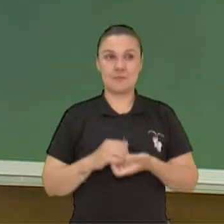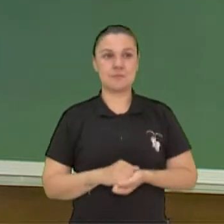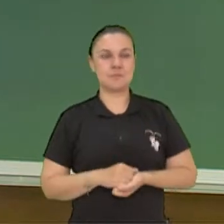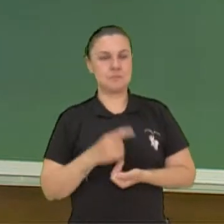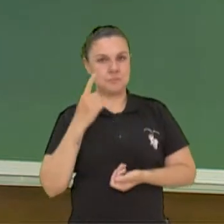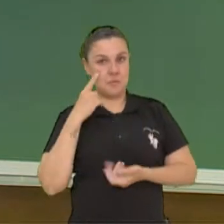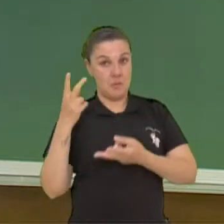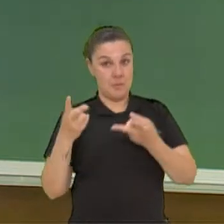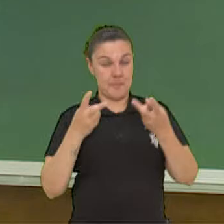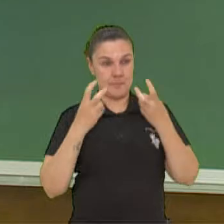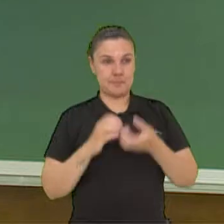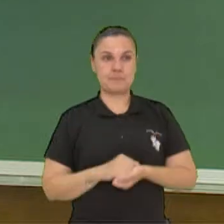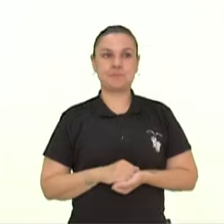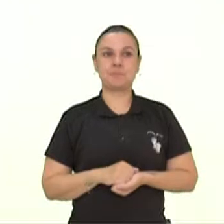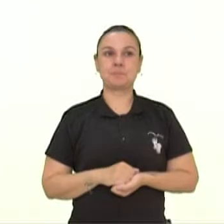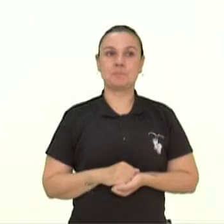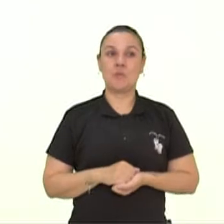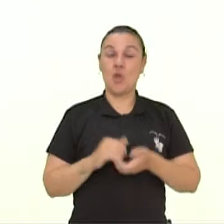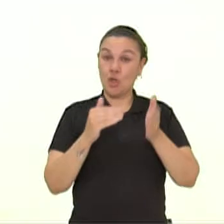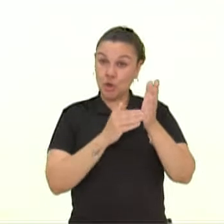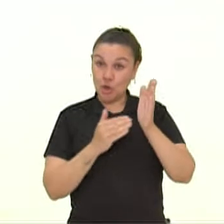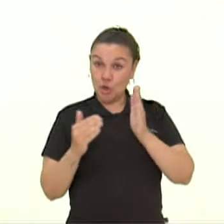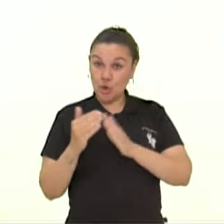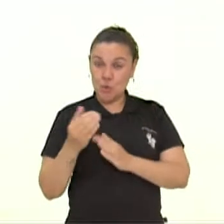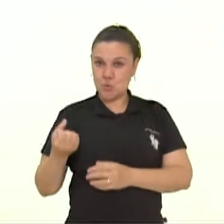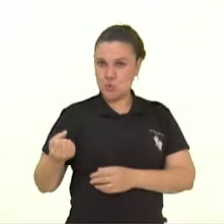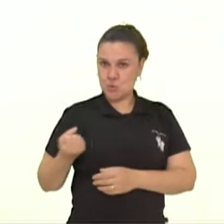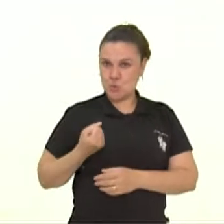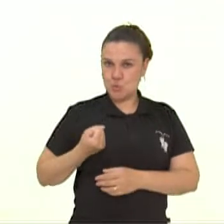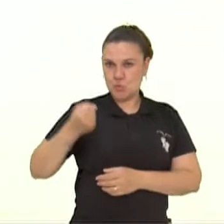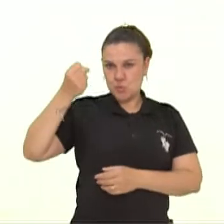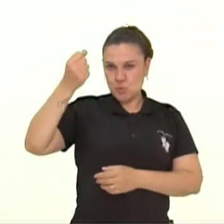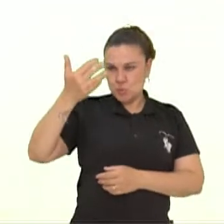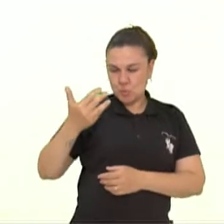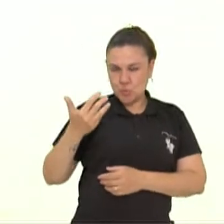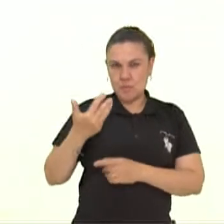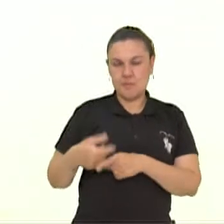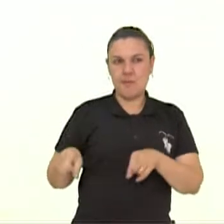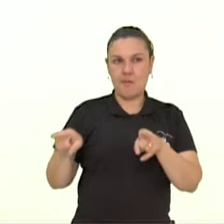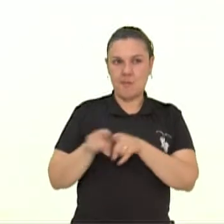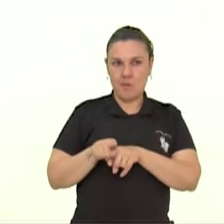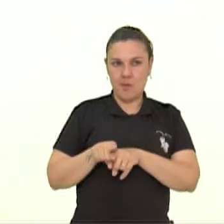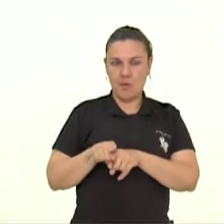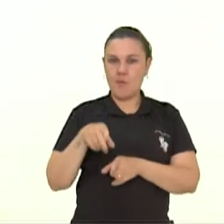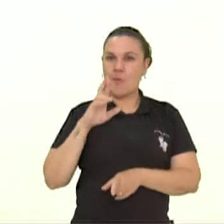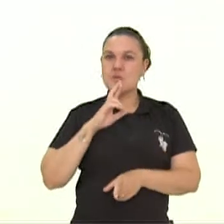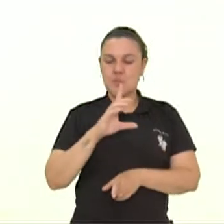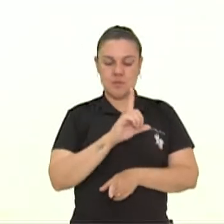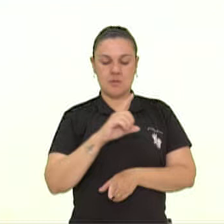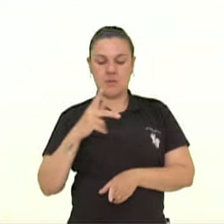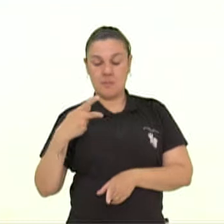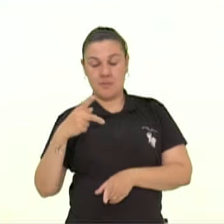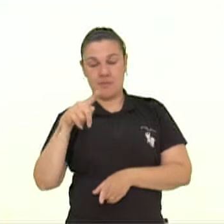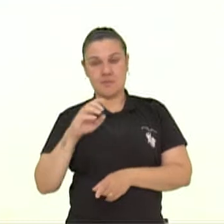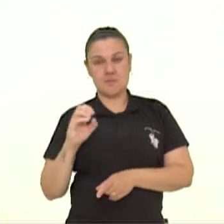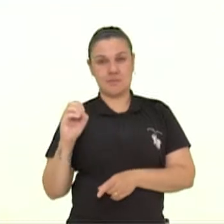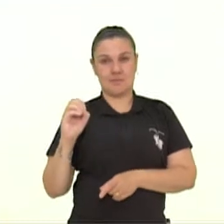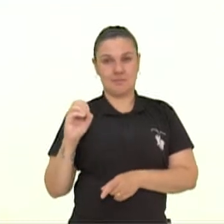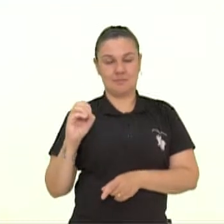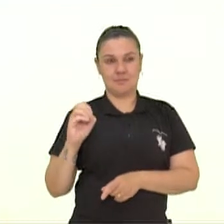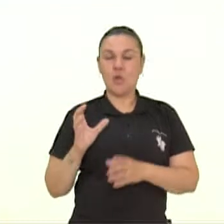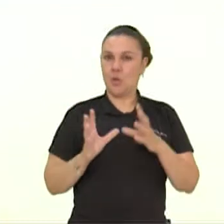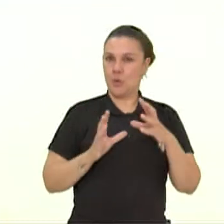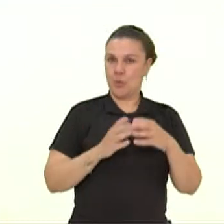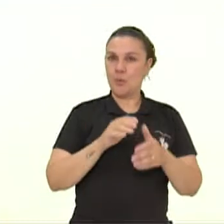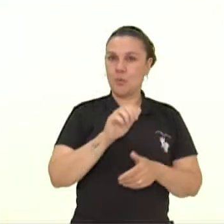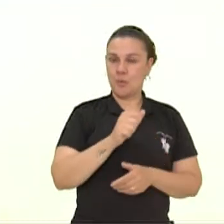expressão que você realizou nos exercícios. Quando você resumiu e resolveu cada um dos exercícios, você fez, você efetivou essa